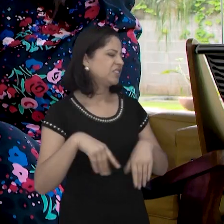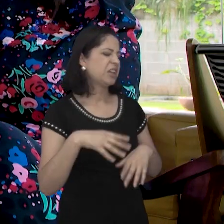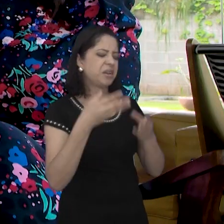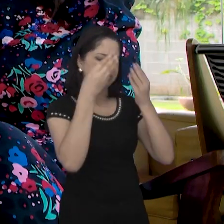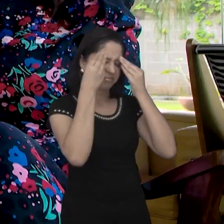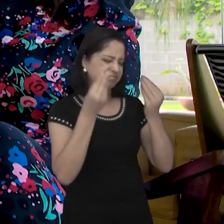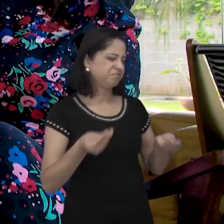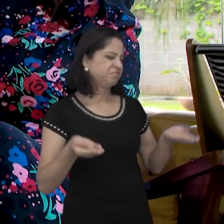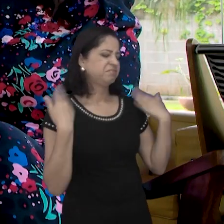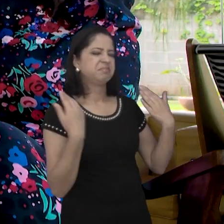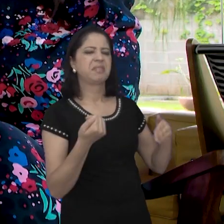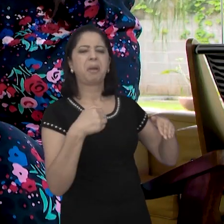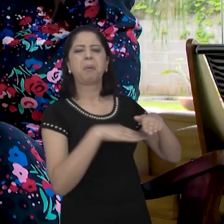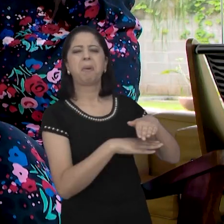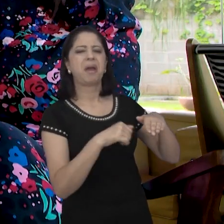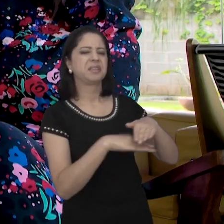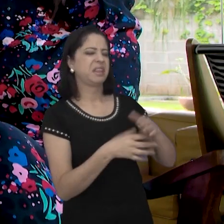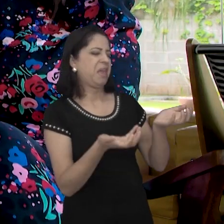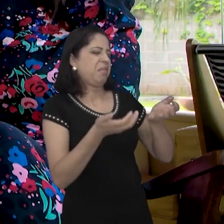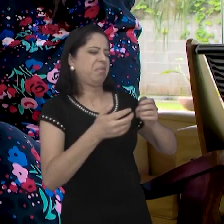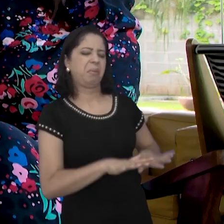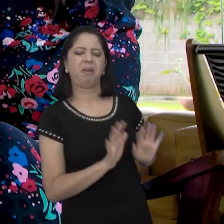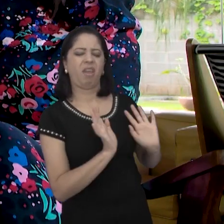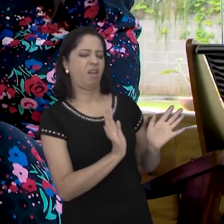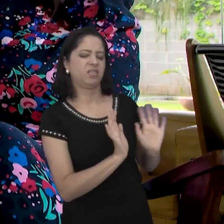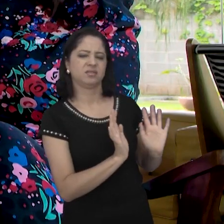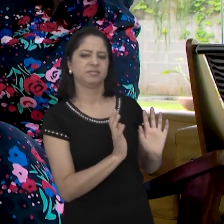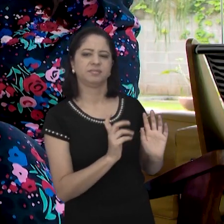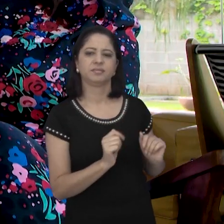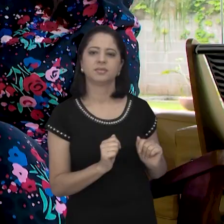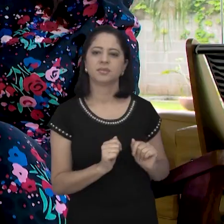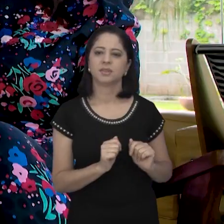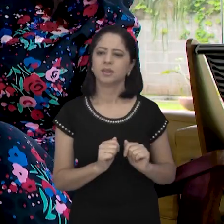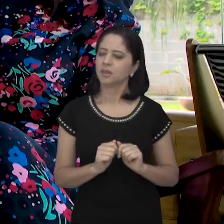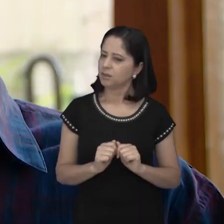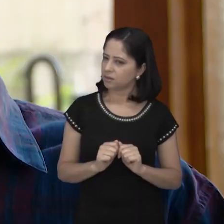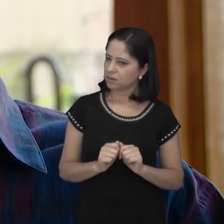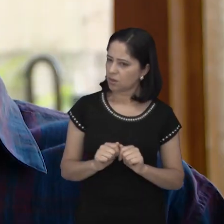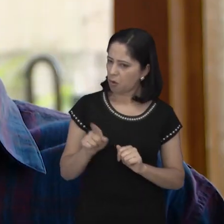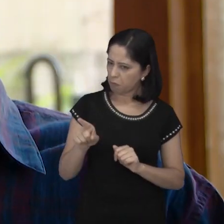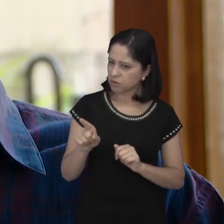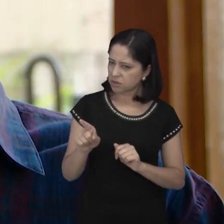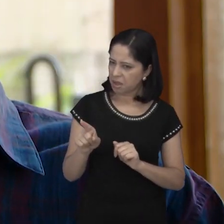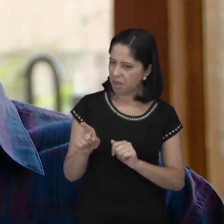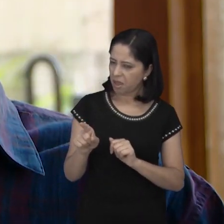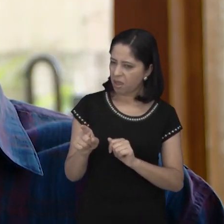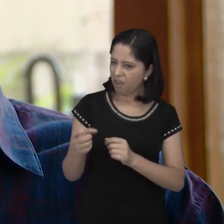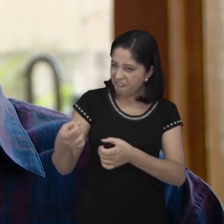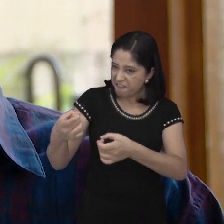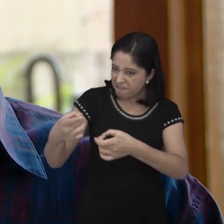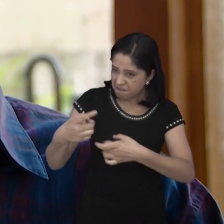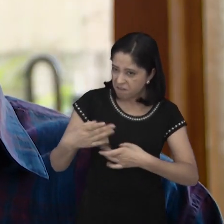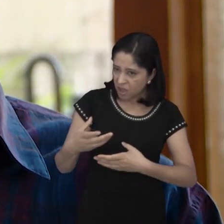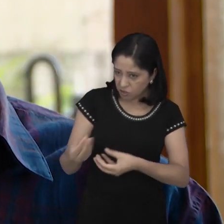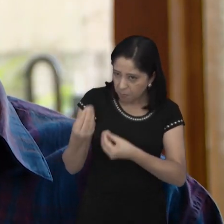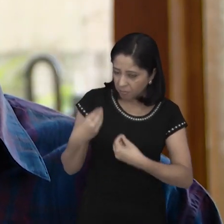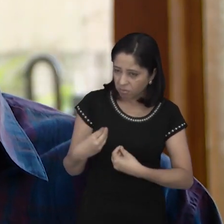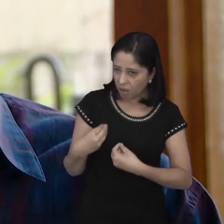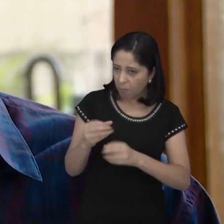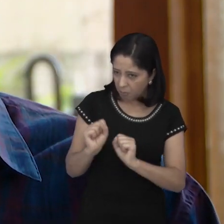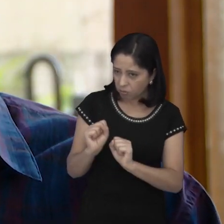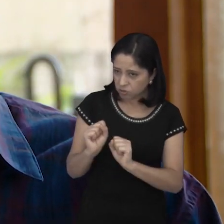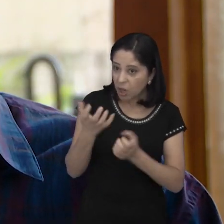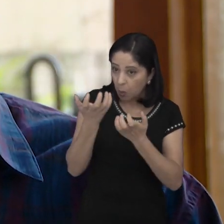lembro, sim, já está engavetado, não quero mais saber dele e tal. Ricardo, você teria algum problema se você